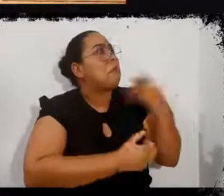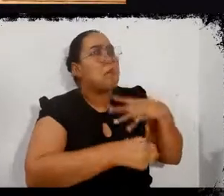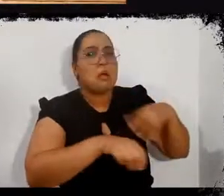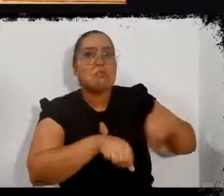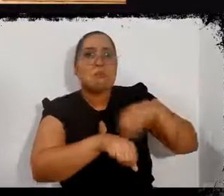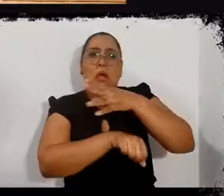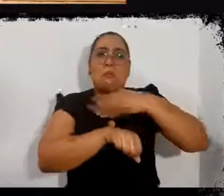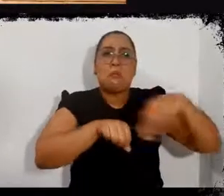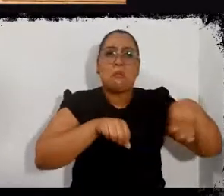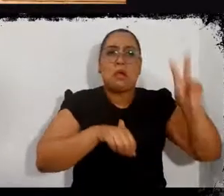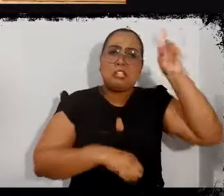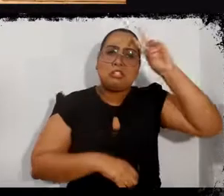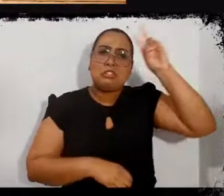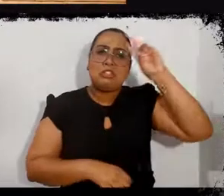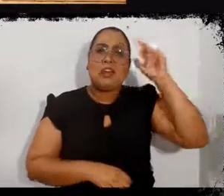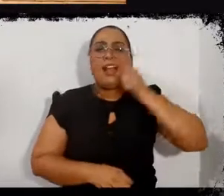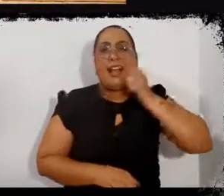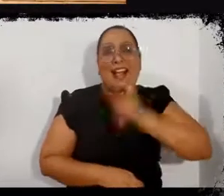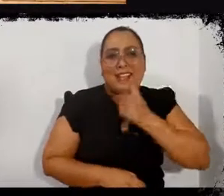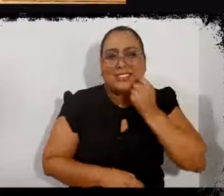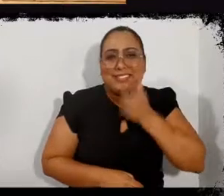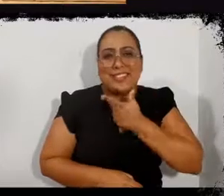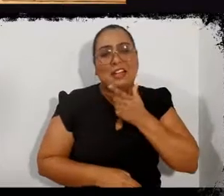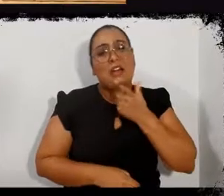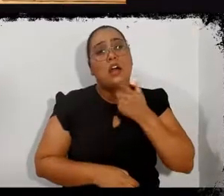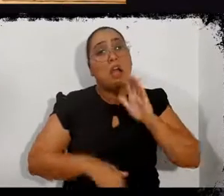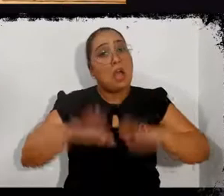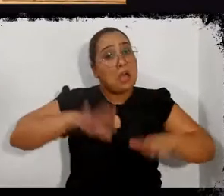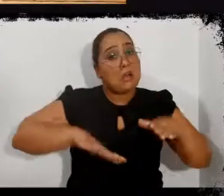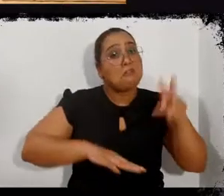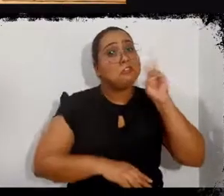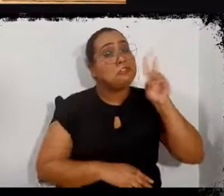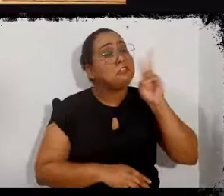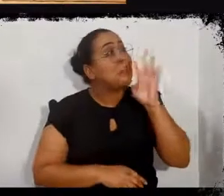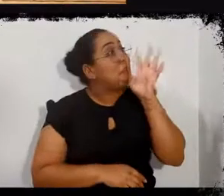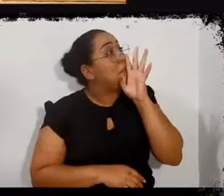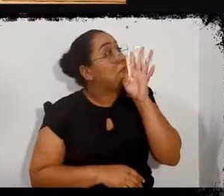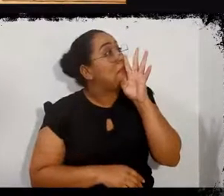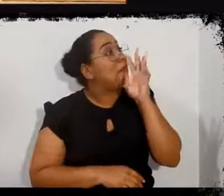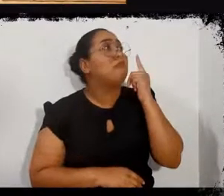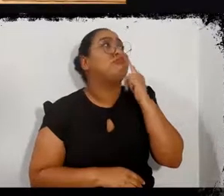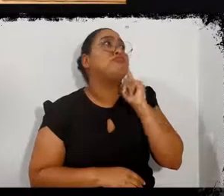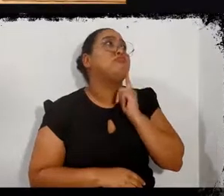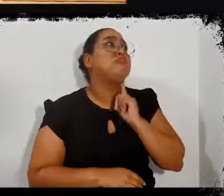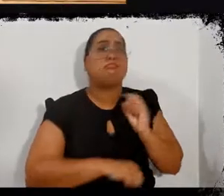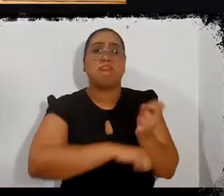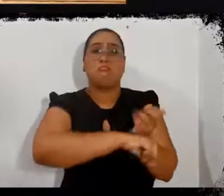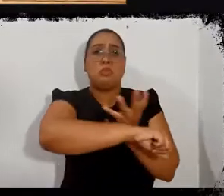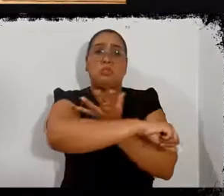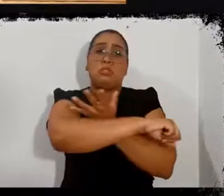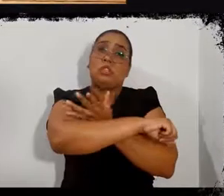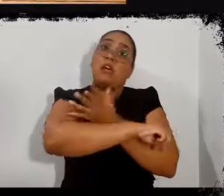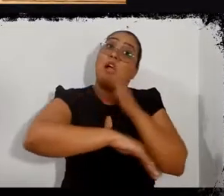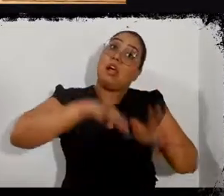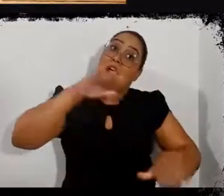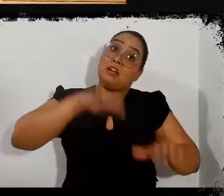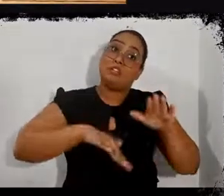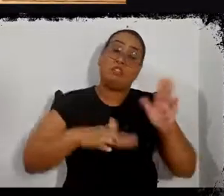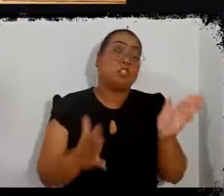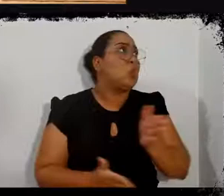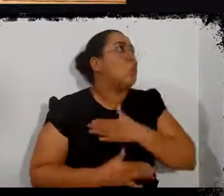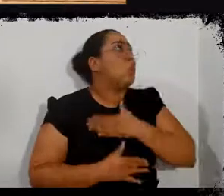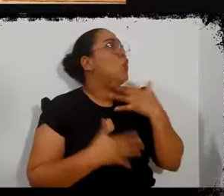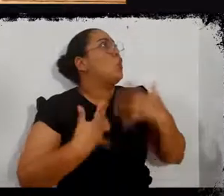engraçadas, histórias comoventes ou assustadoras, histórias sobre animais